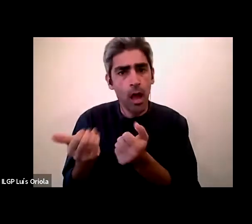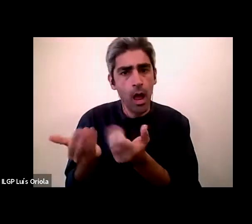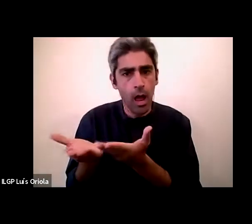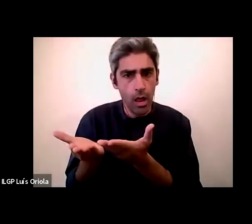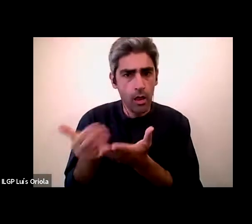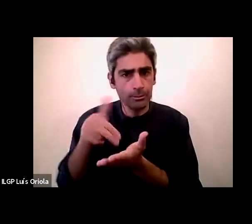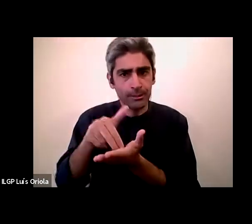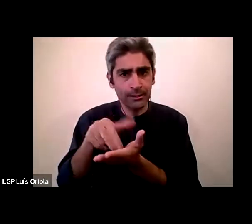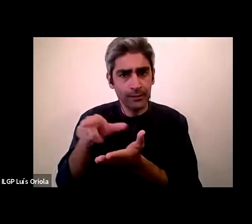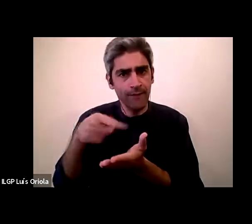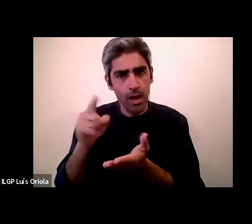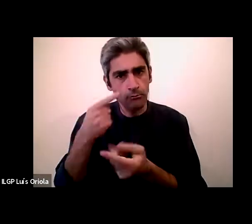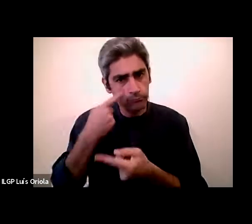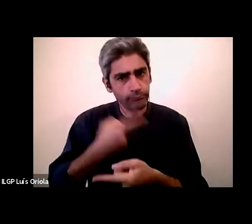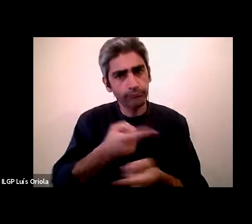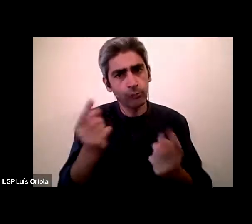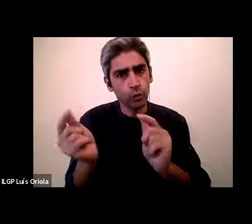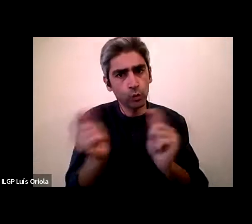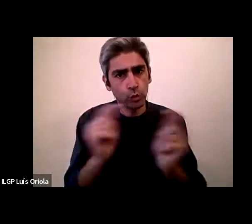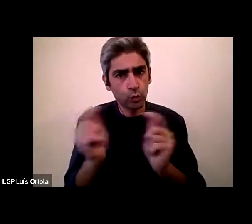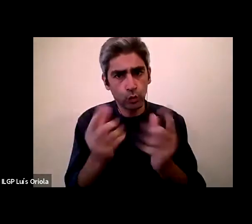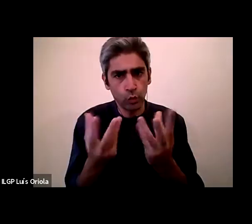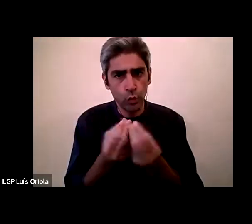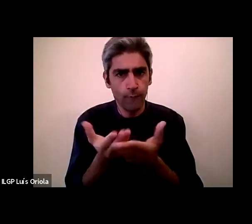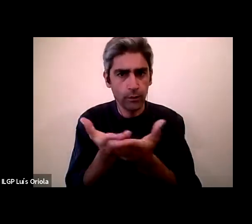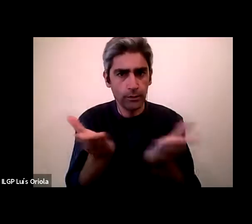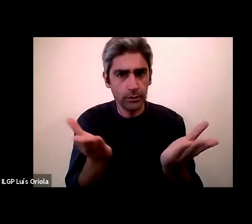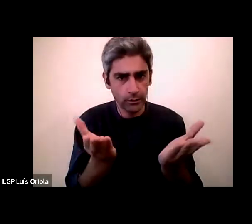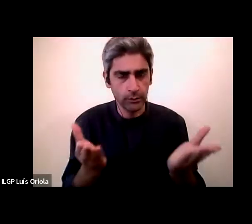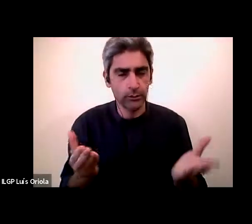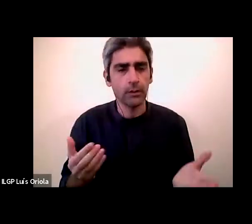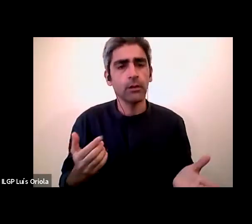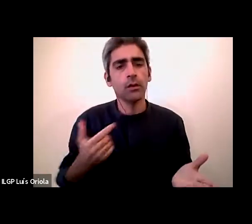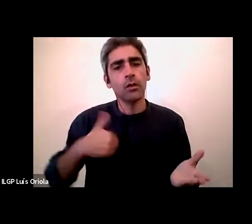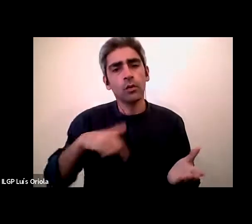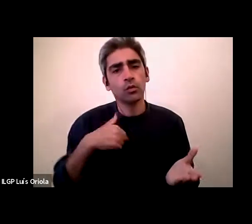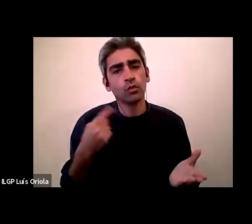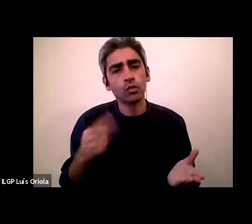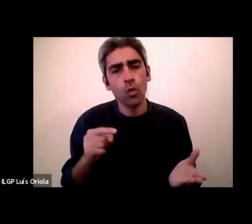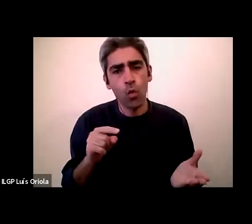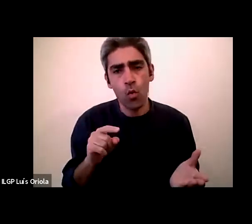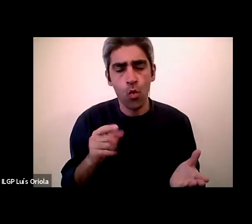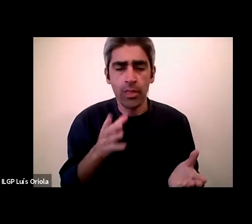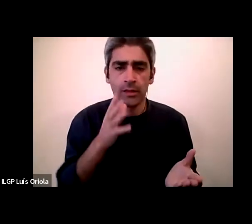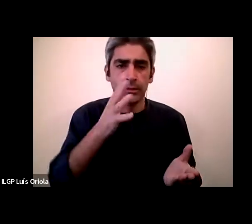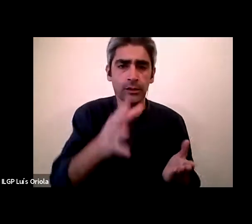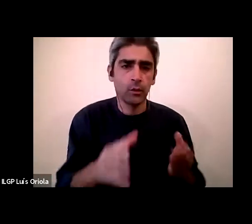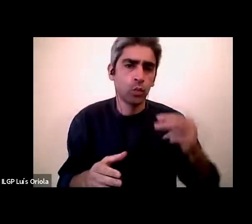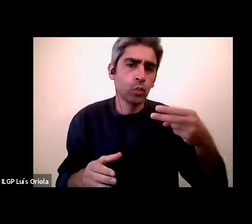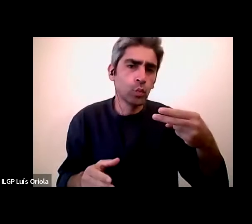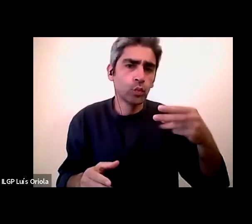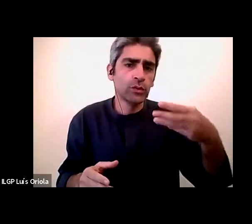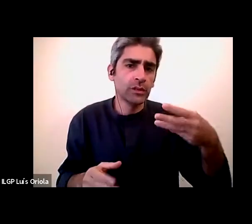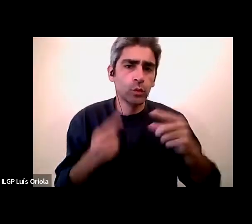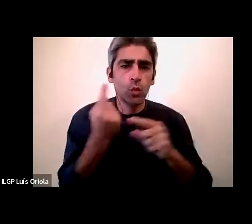vai apresentá-la e discuti-la convosco. Vou cingir-me a dizer 2 ou 3 coisas muito